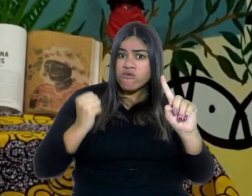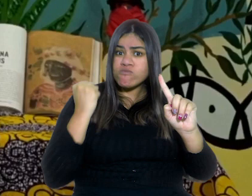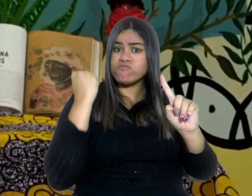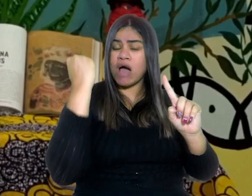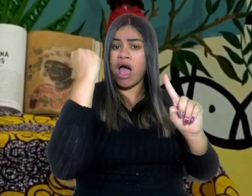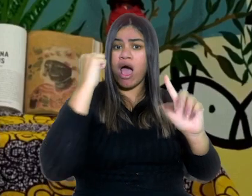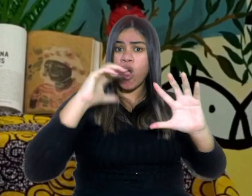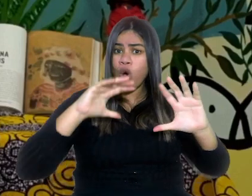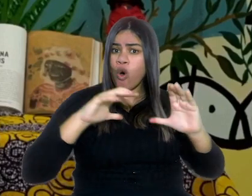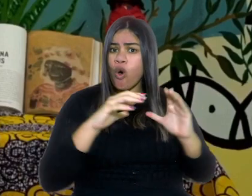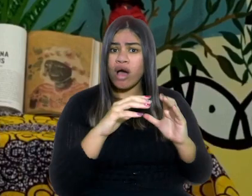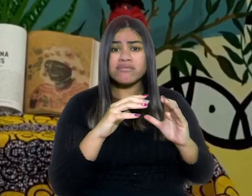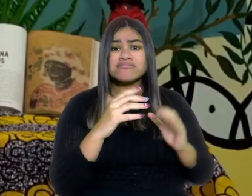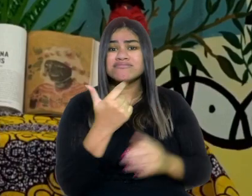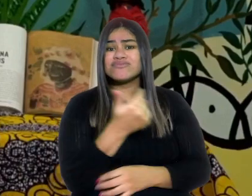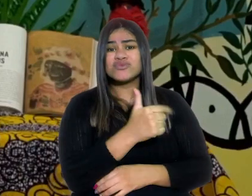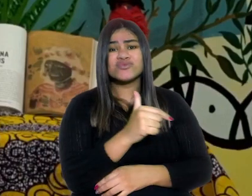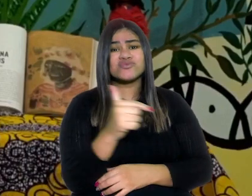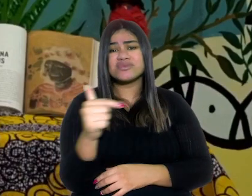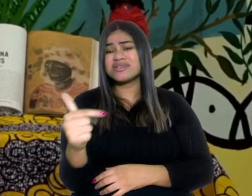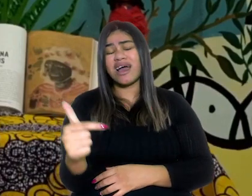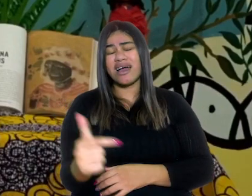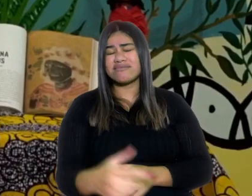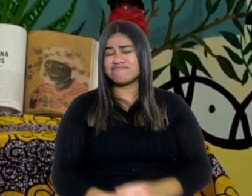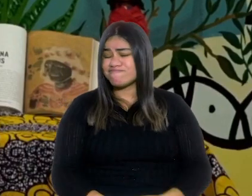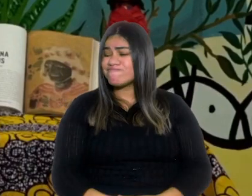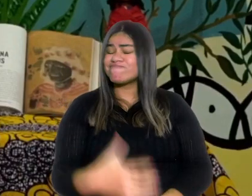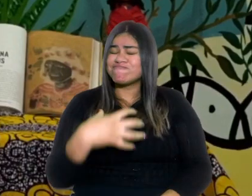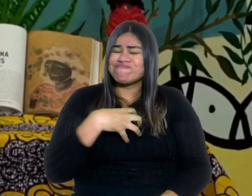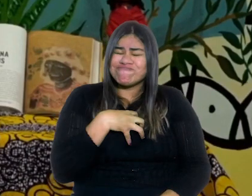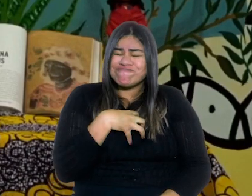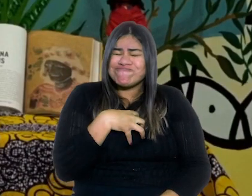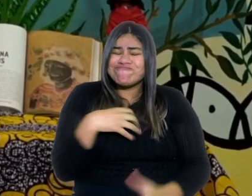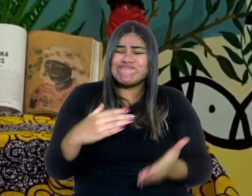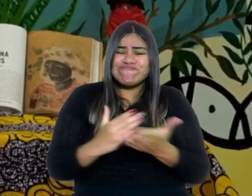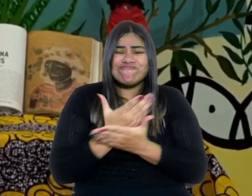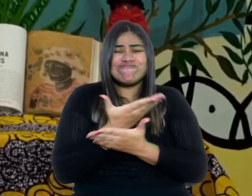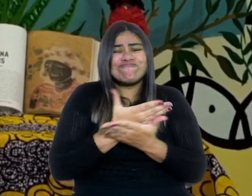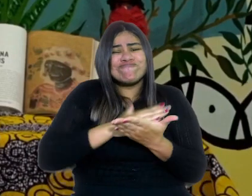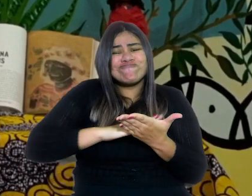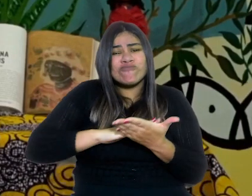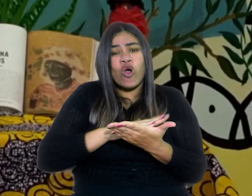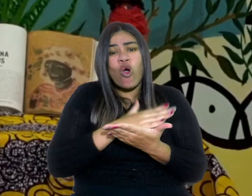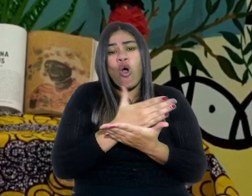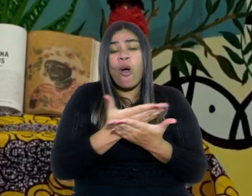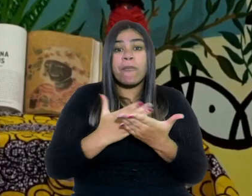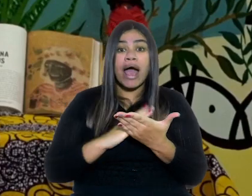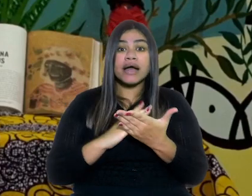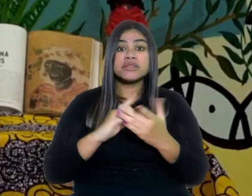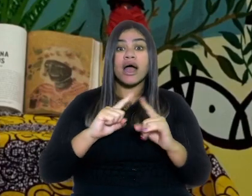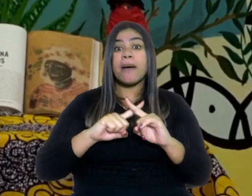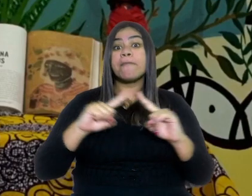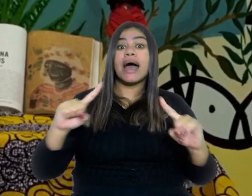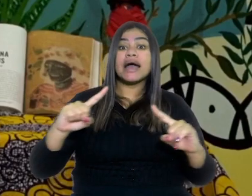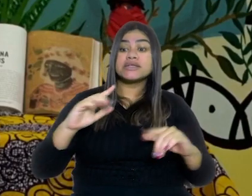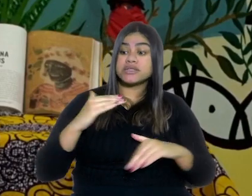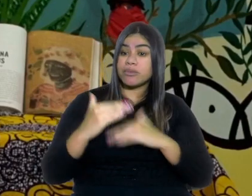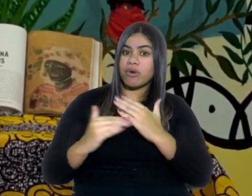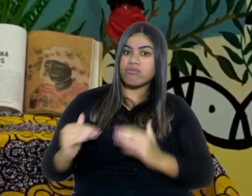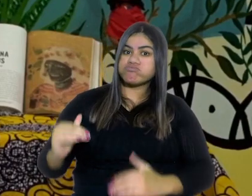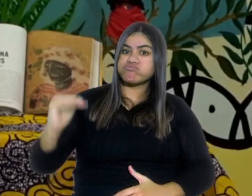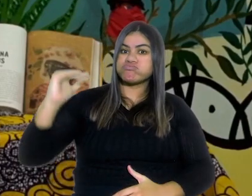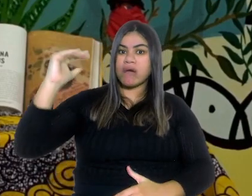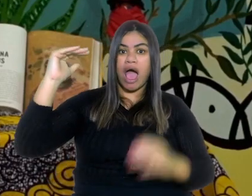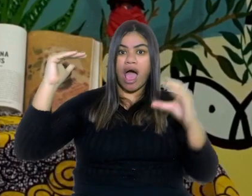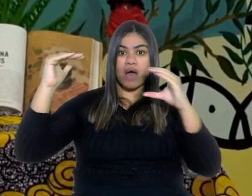a resistência do meu povo, e isso me incomodava. Mas quando você é adulto e você